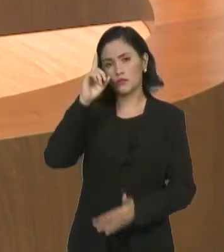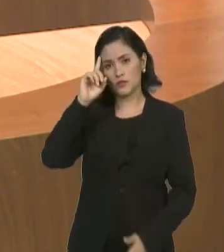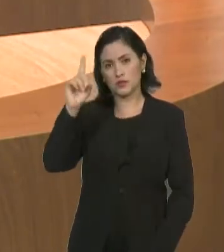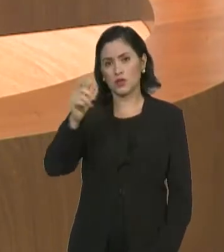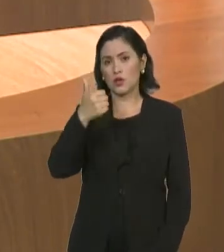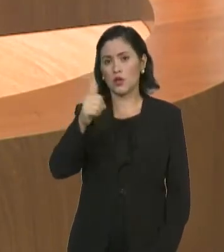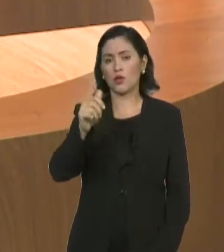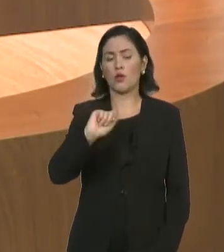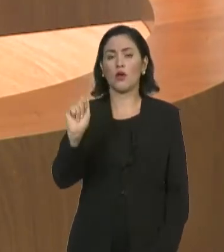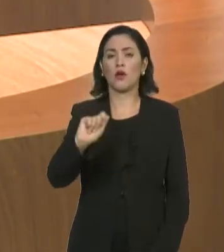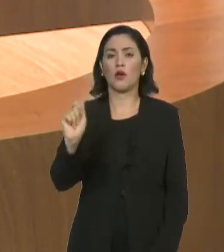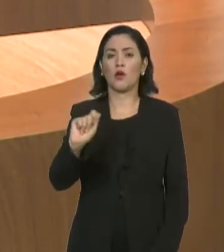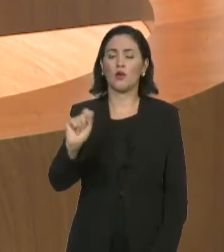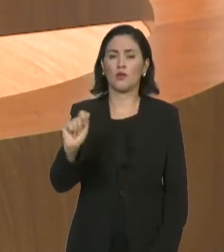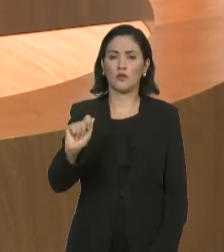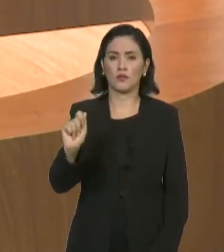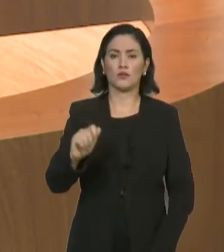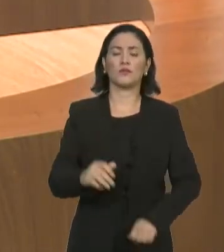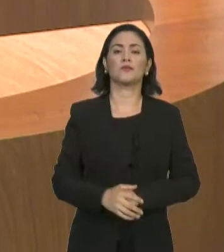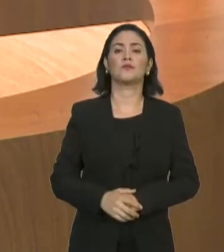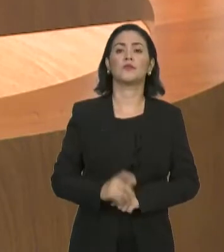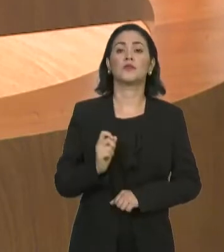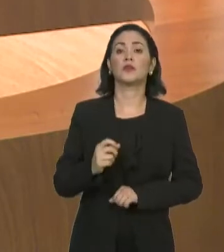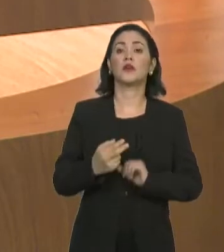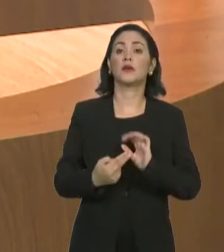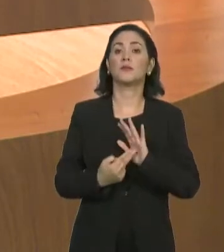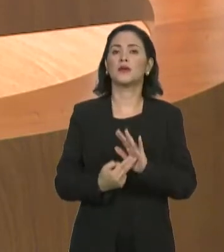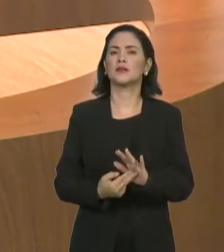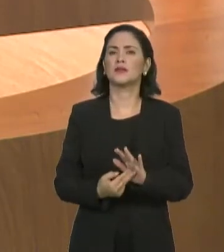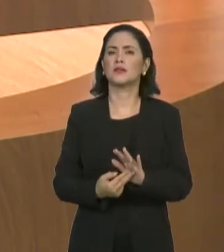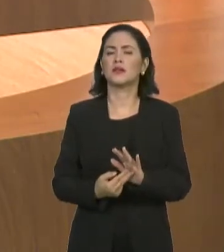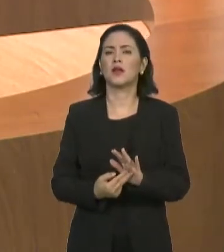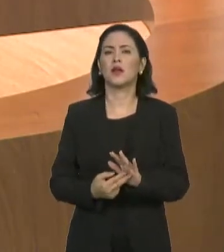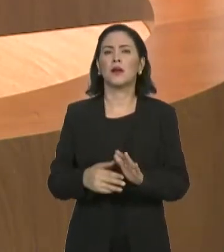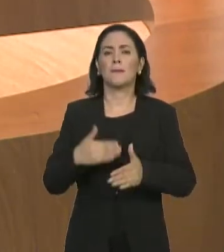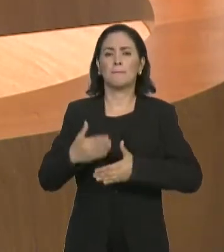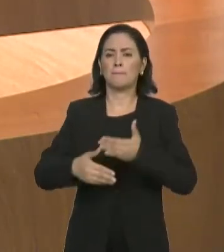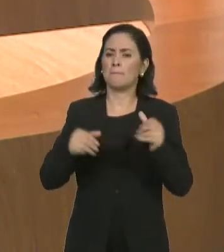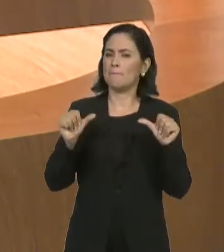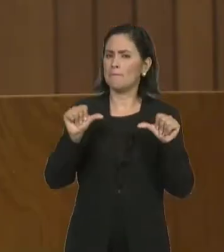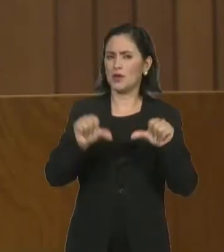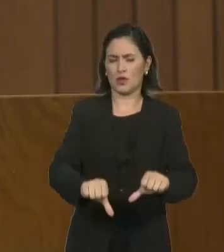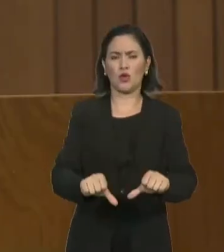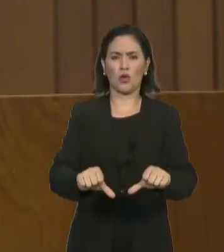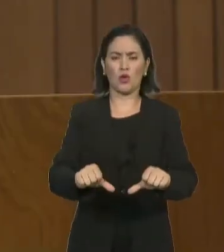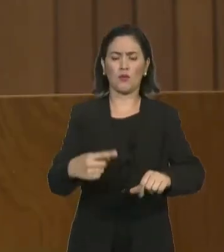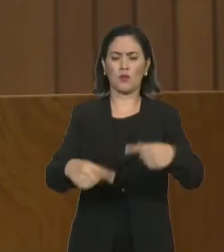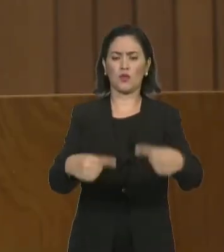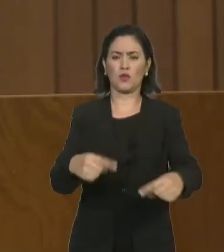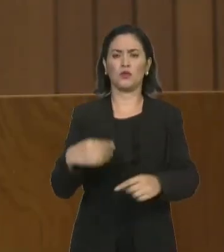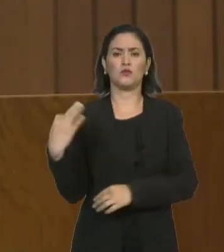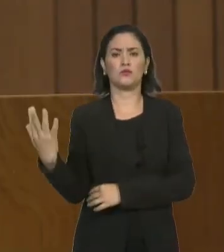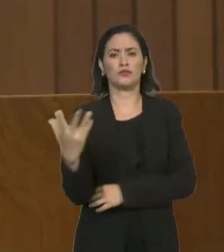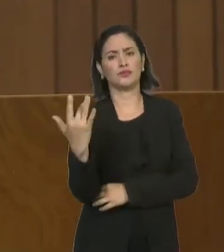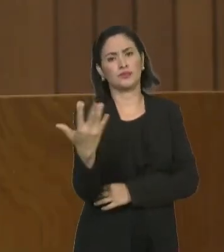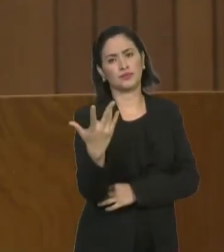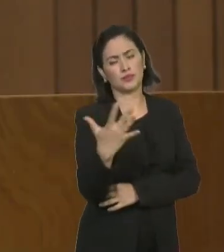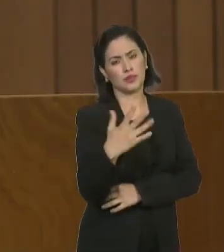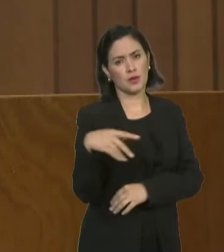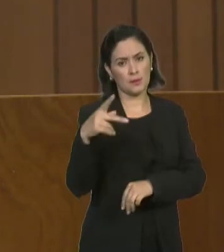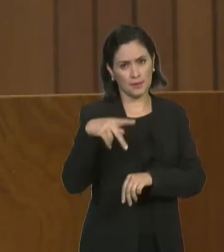que graves retrocessos no campo da política social socioambiental do país E aí eu sinto